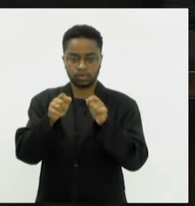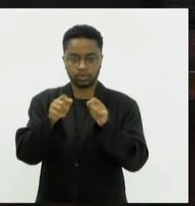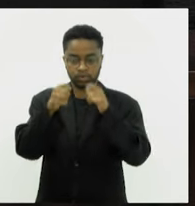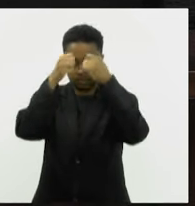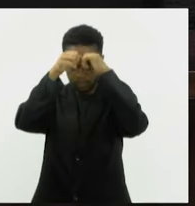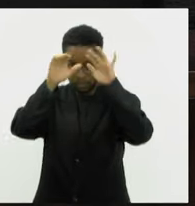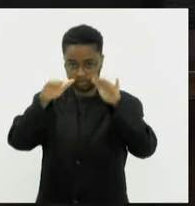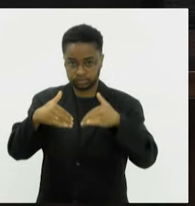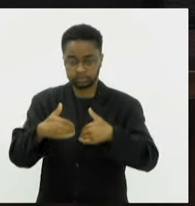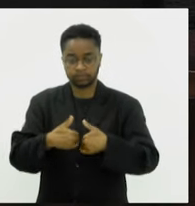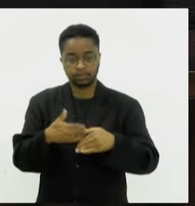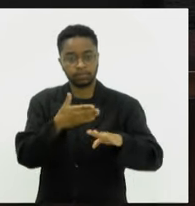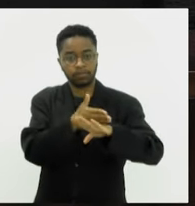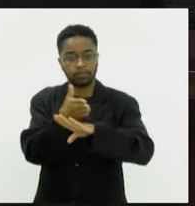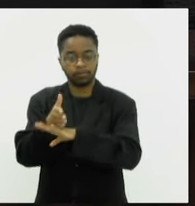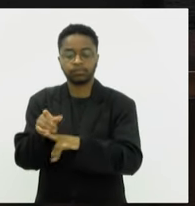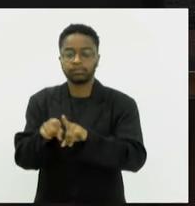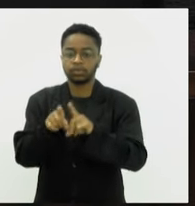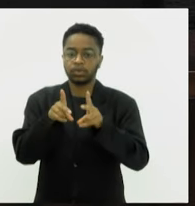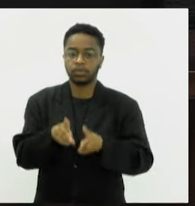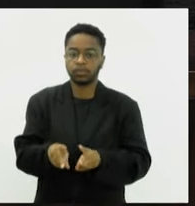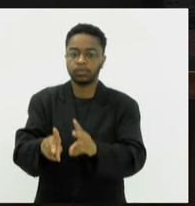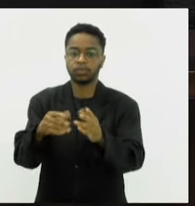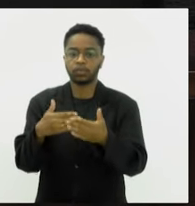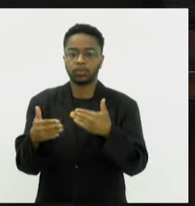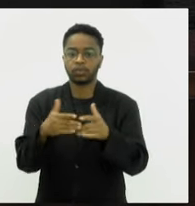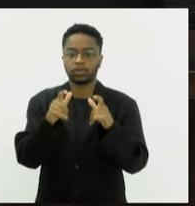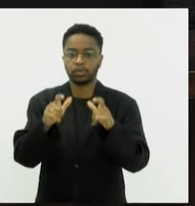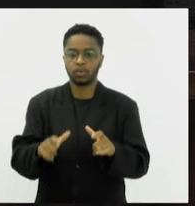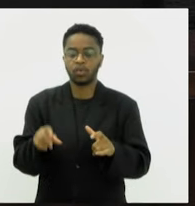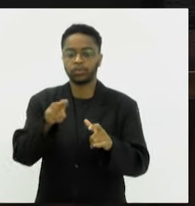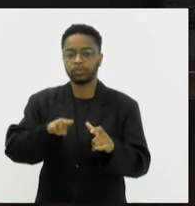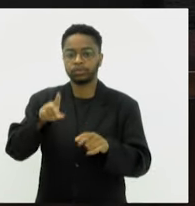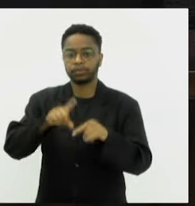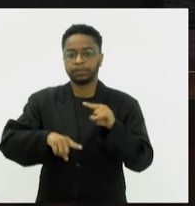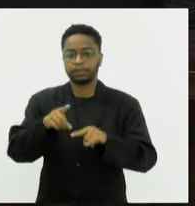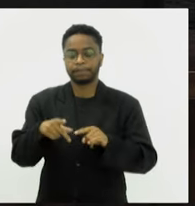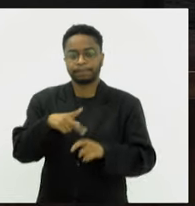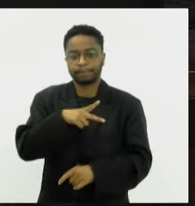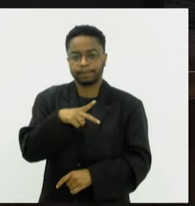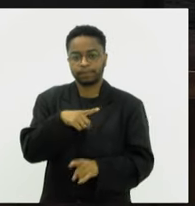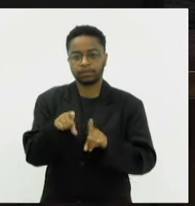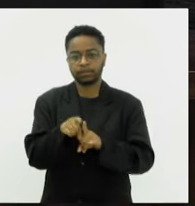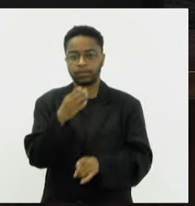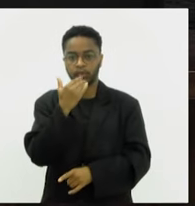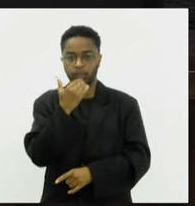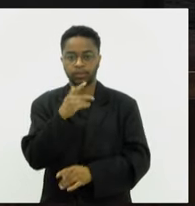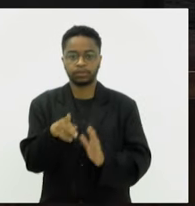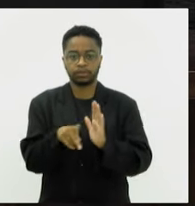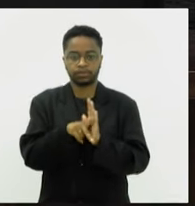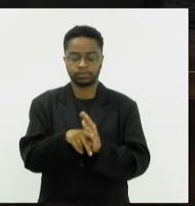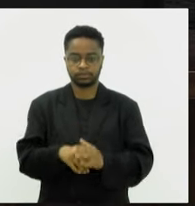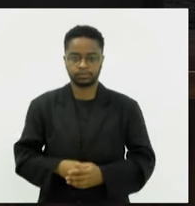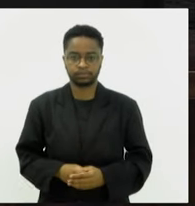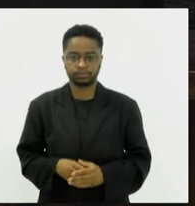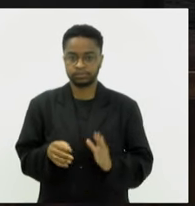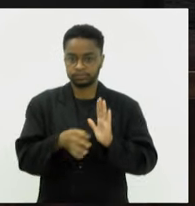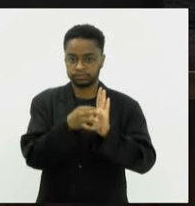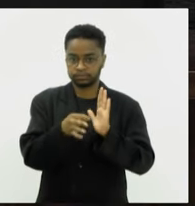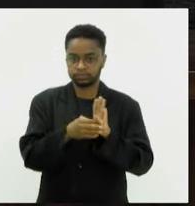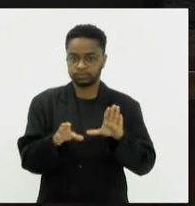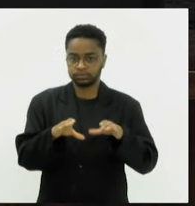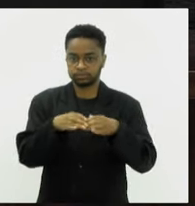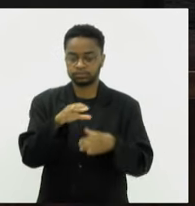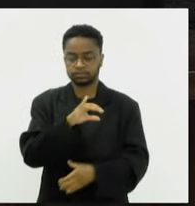e a permanência em qualquer local, portando utensílios de uso pessoal e alimentos para consumo próprio. Pareceres das comissões de Constituição